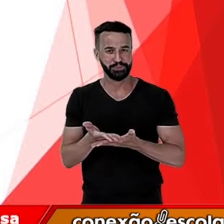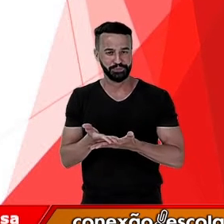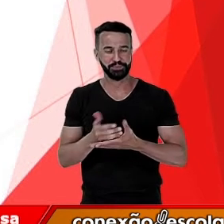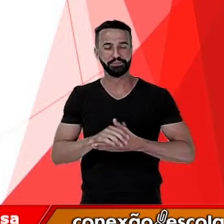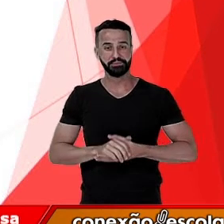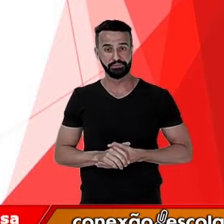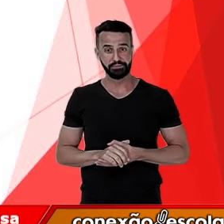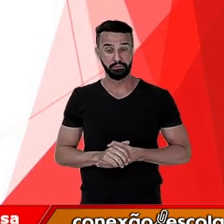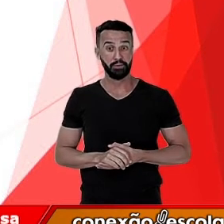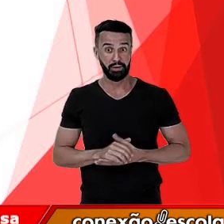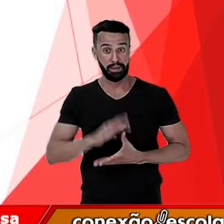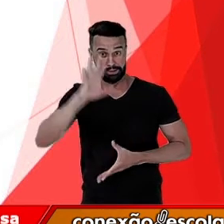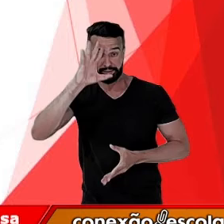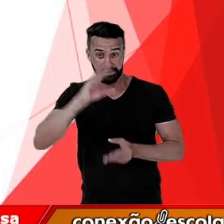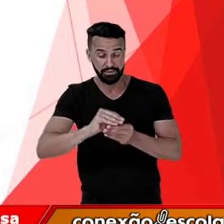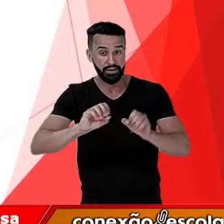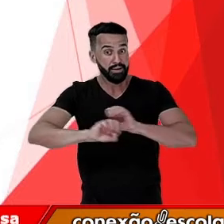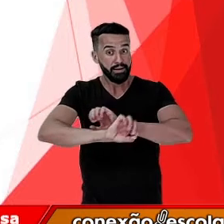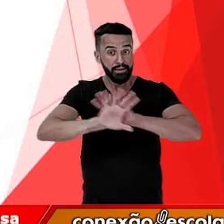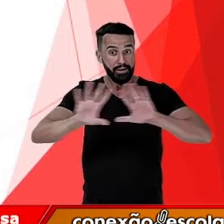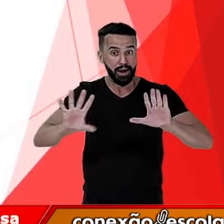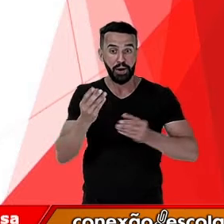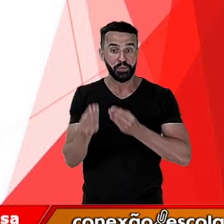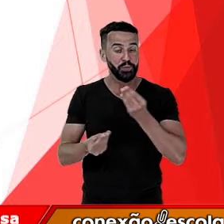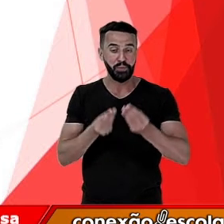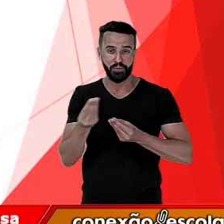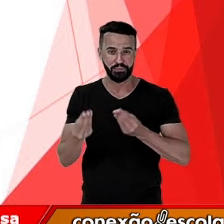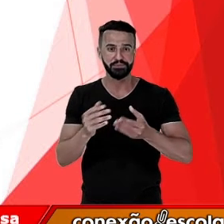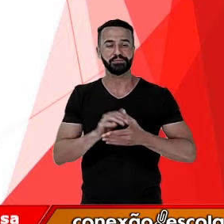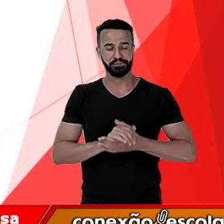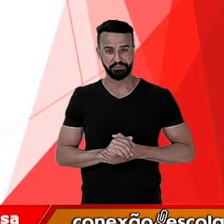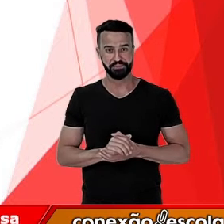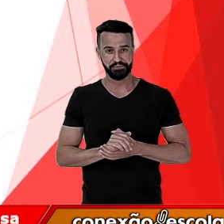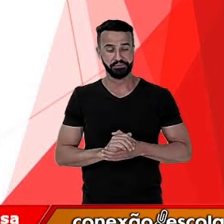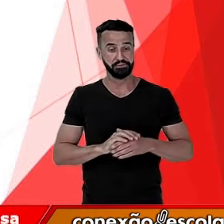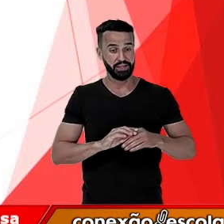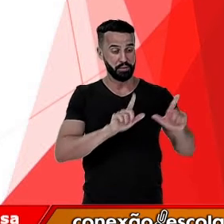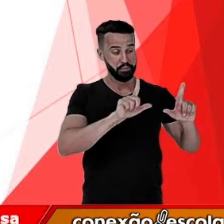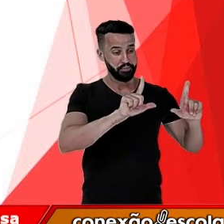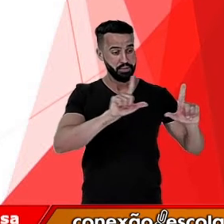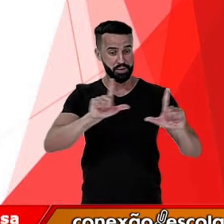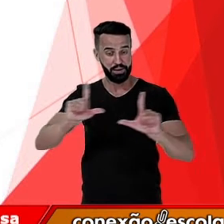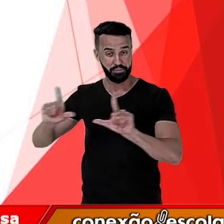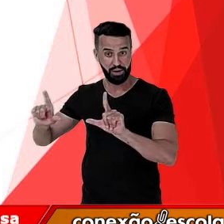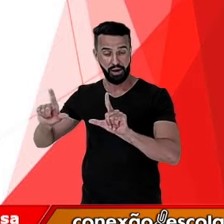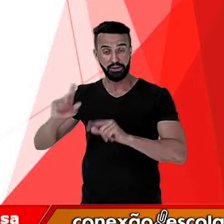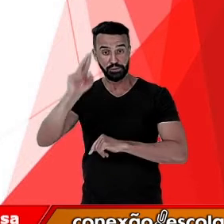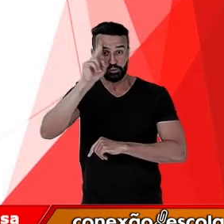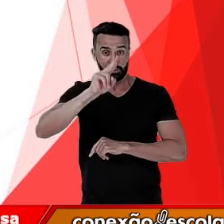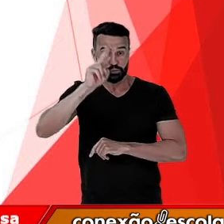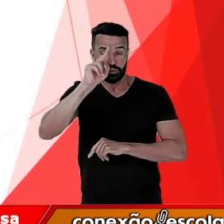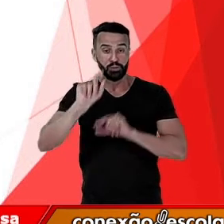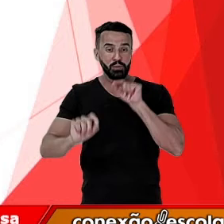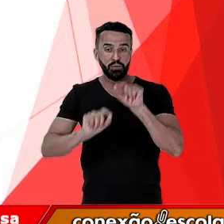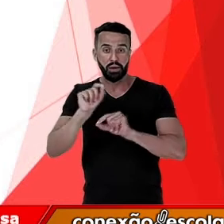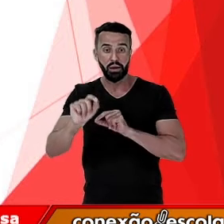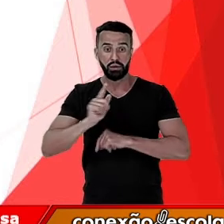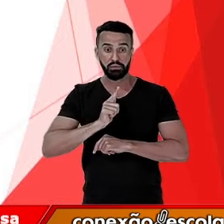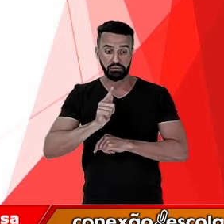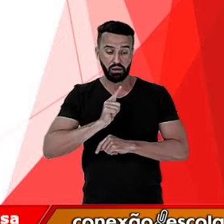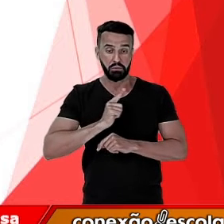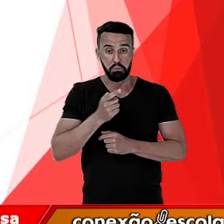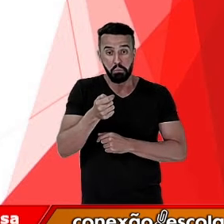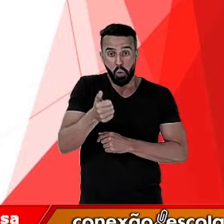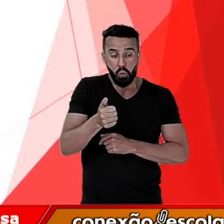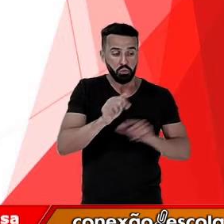essa tirinha. A tirinha, diferente da história em quadrinhos, ela tem apenas uma tira com poucos quadros,